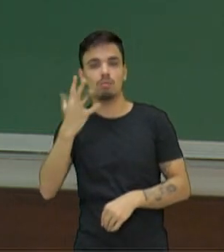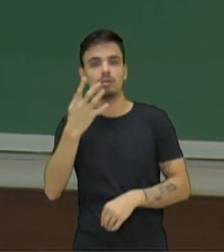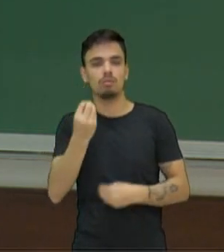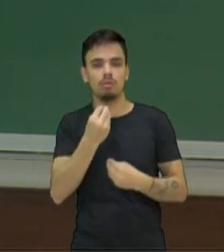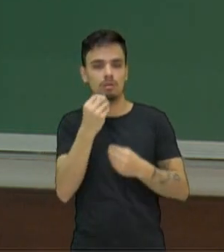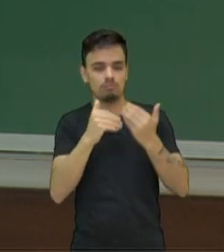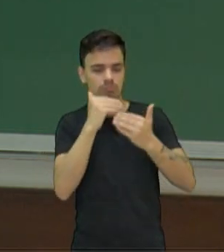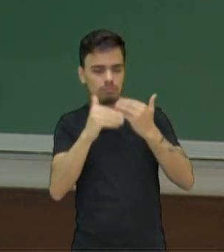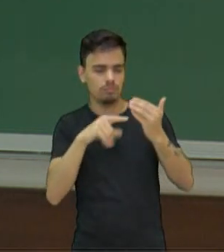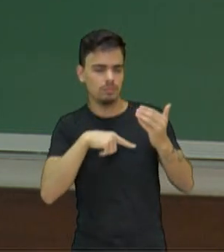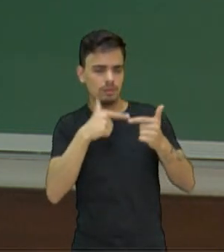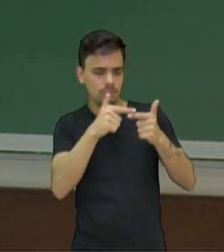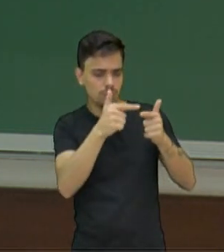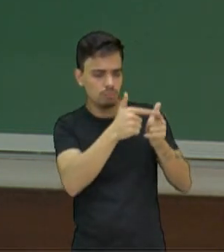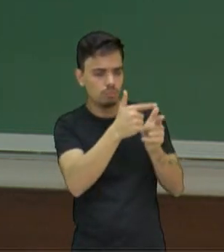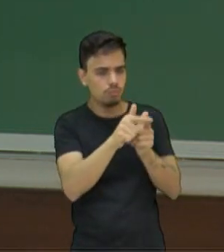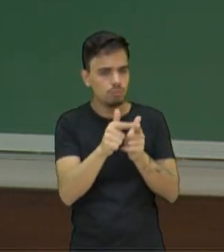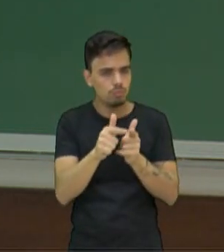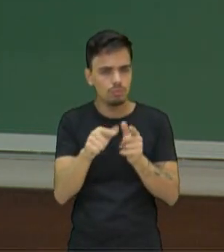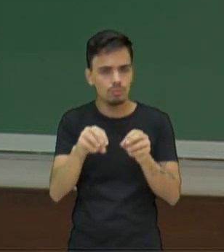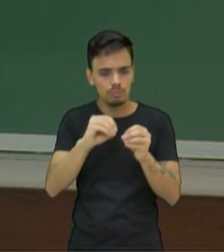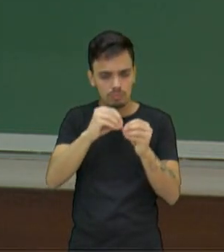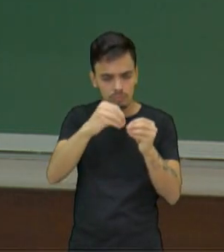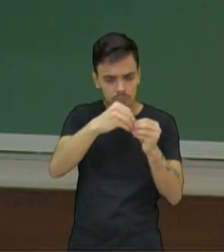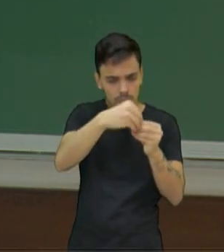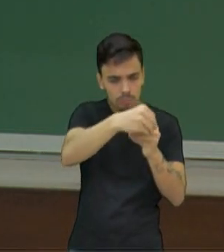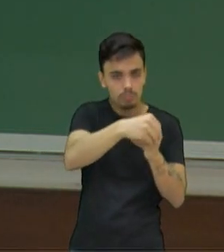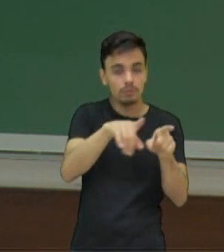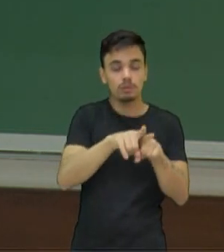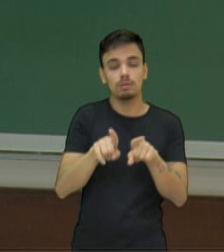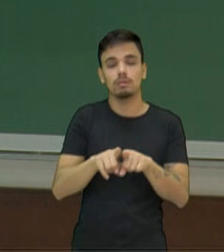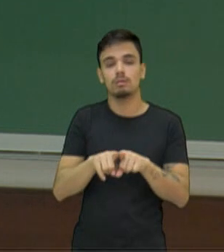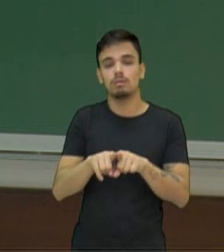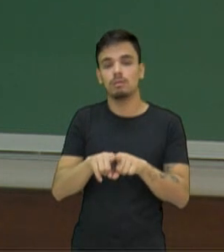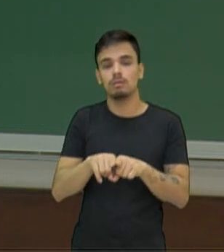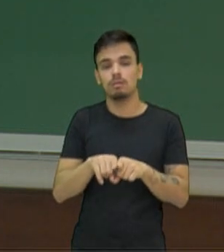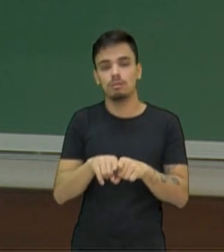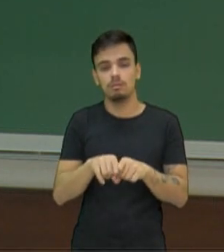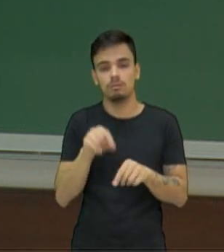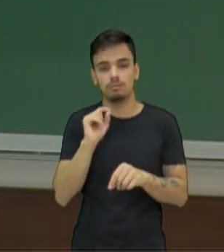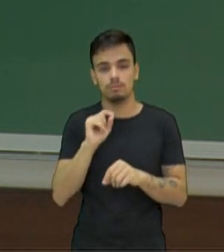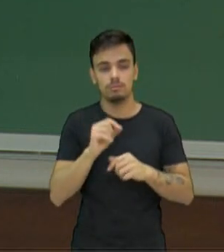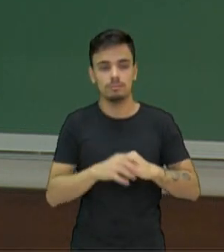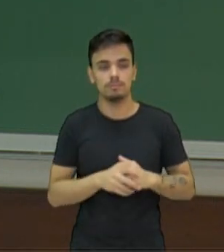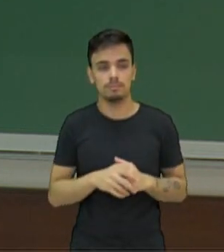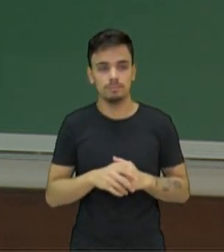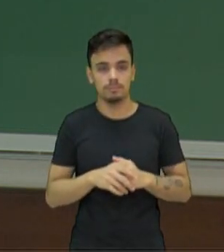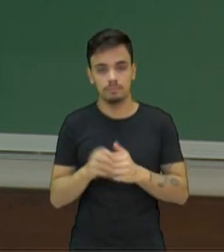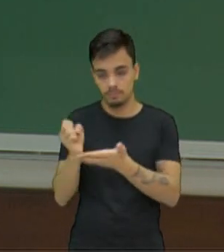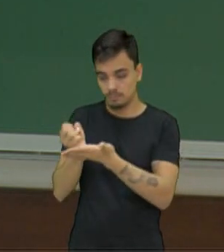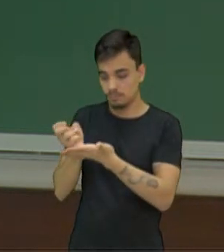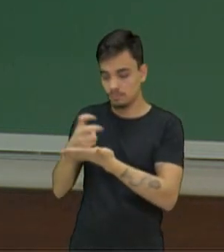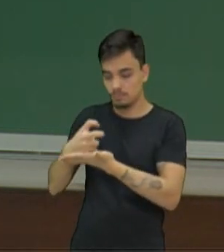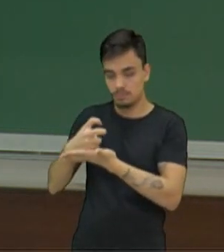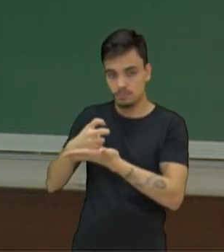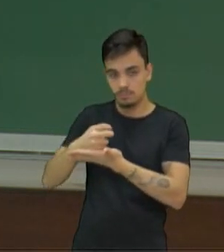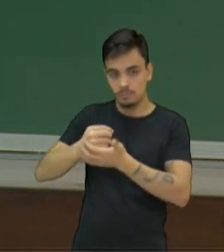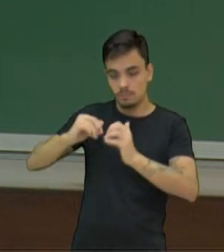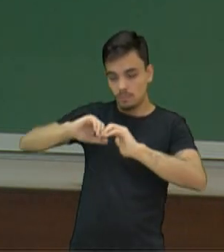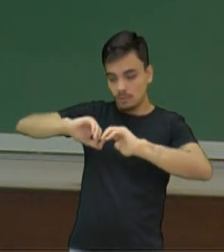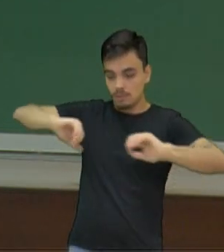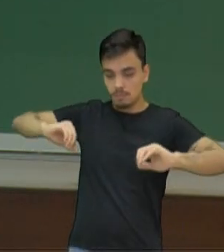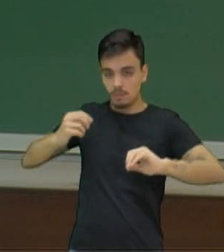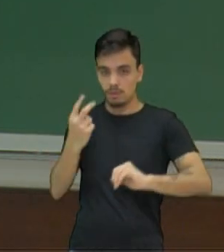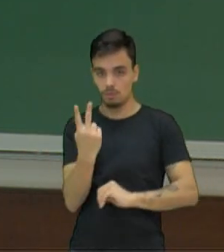primeiras divisões, né, as primeiras clivagens ali, e esse embrião formado ele se separa em